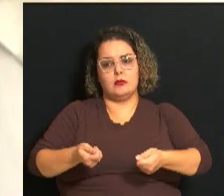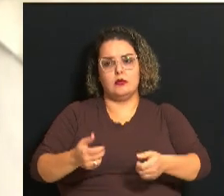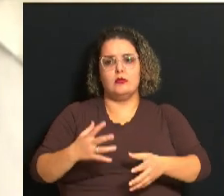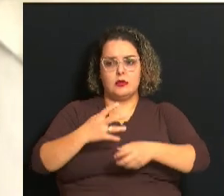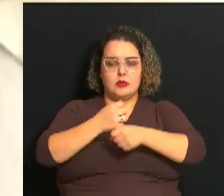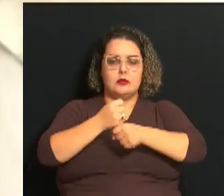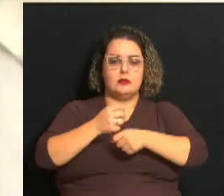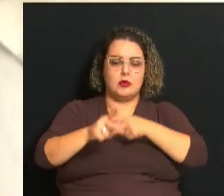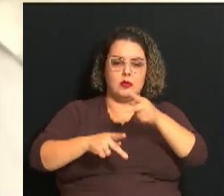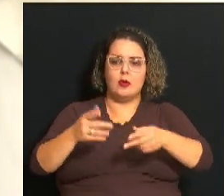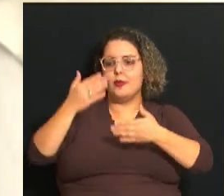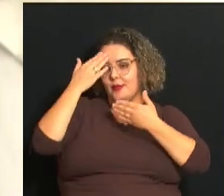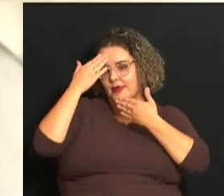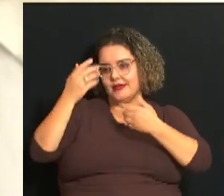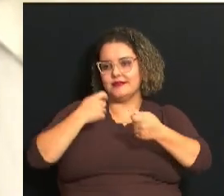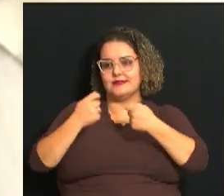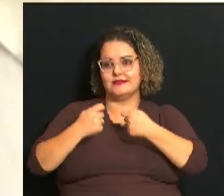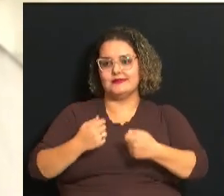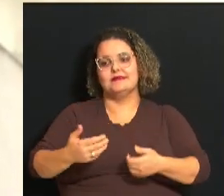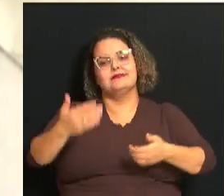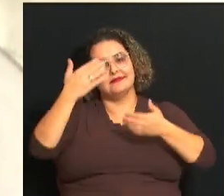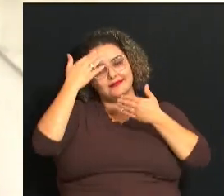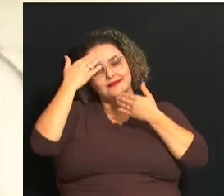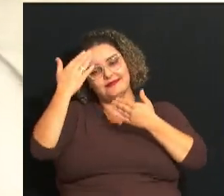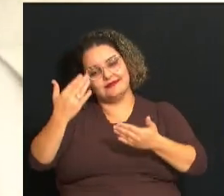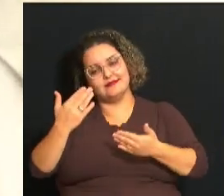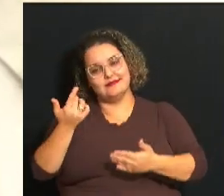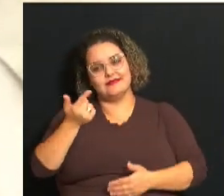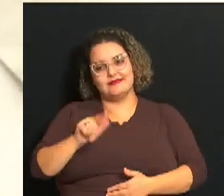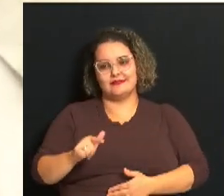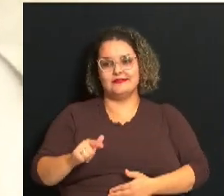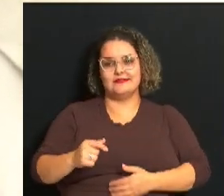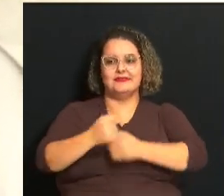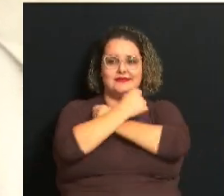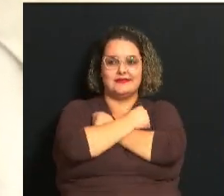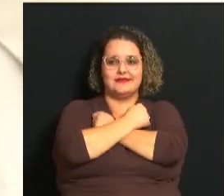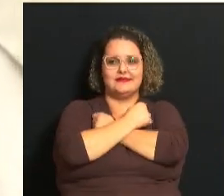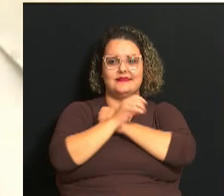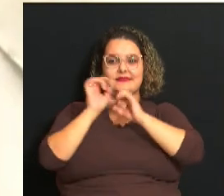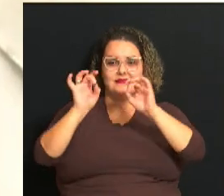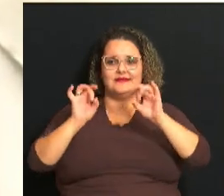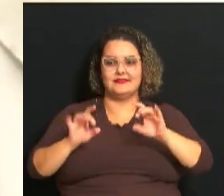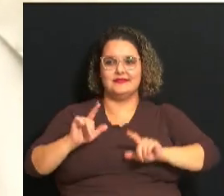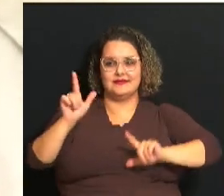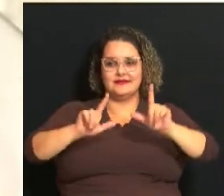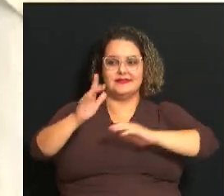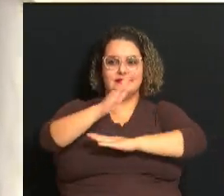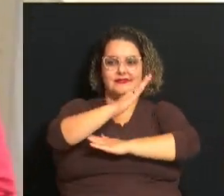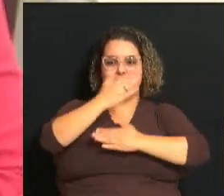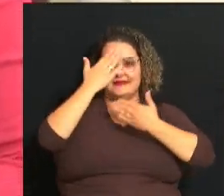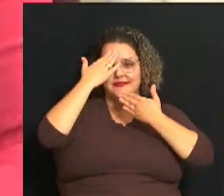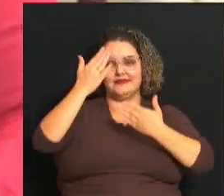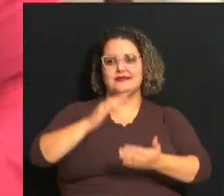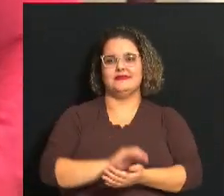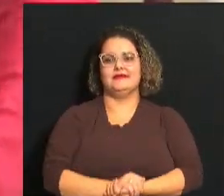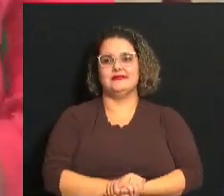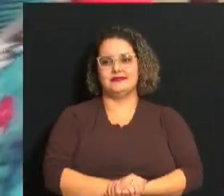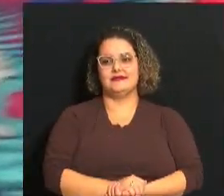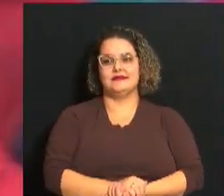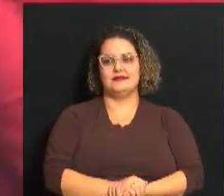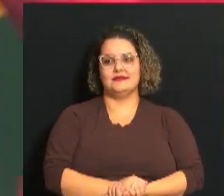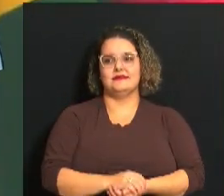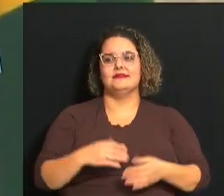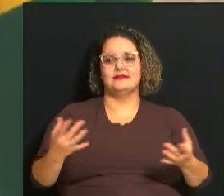vereadora Muito obrigado pela entrevista Eu que agradeço mais uma vez um abraço especial a tele câmera obrigado e